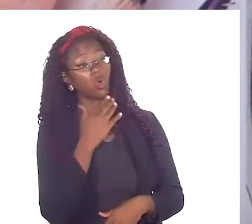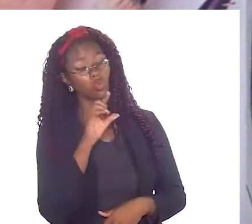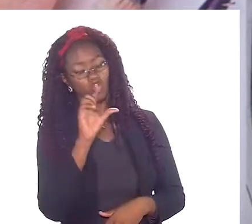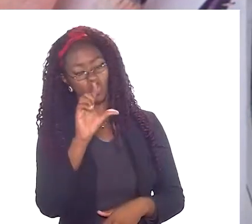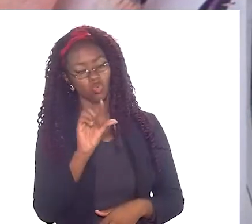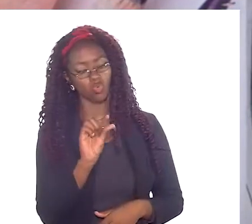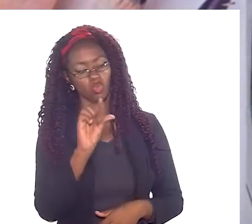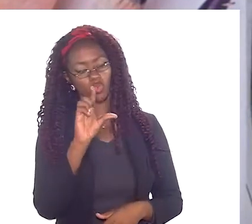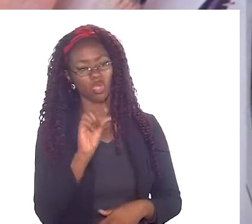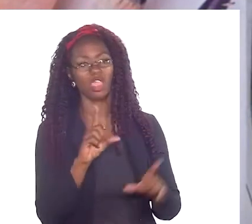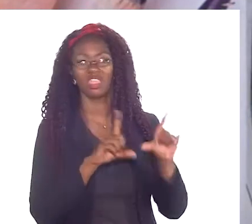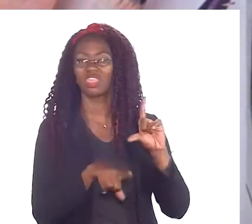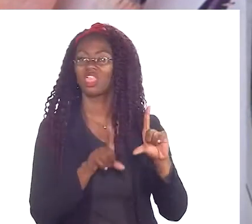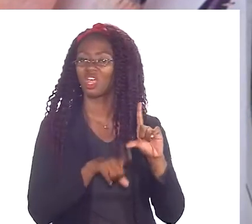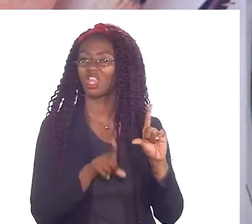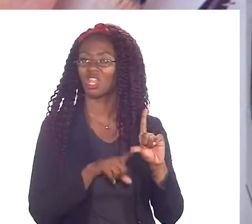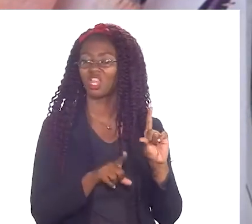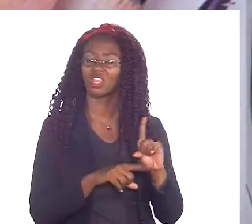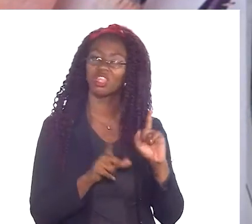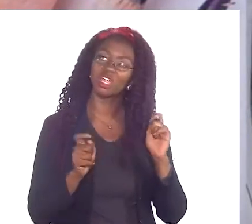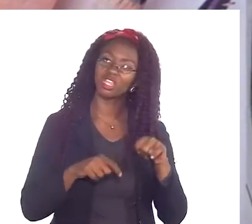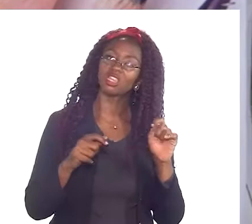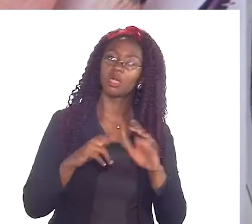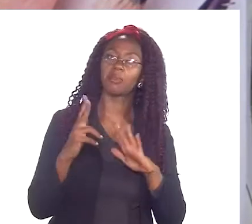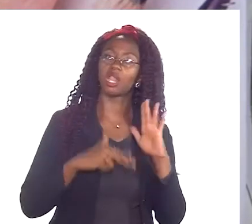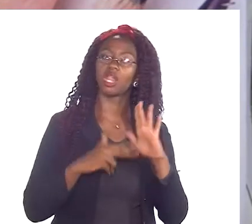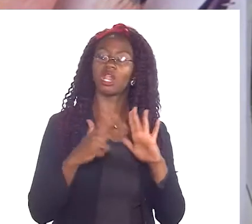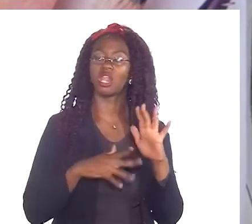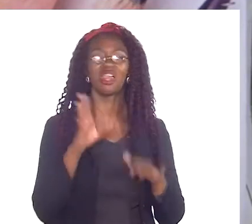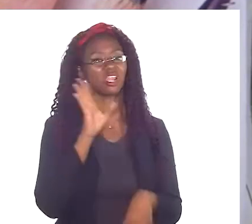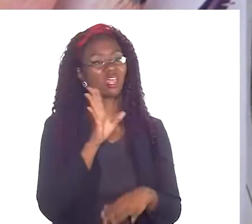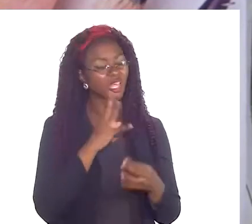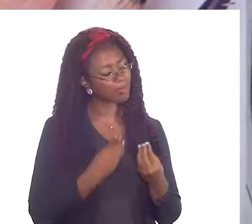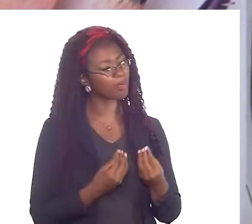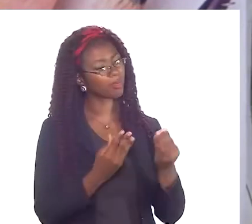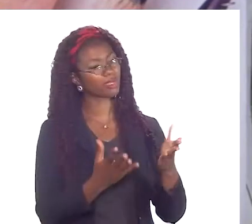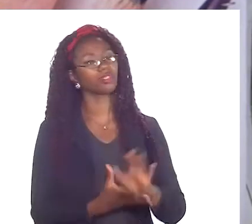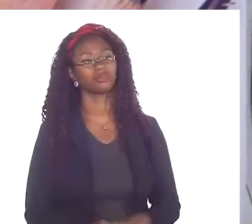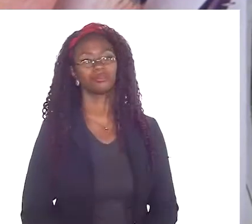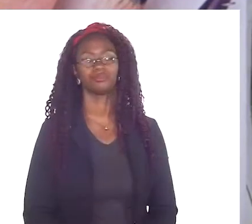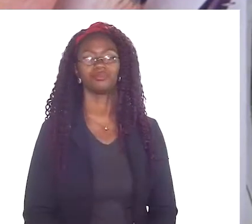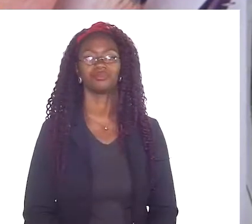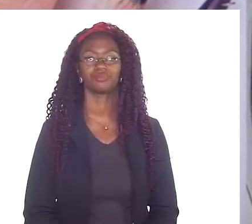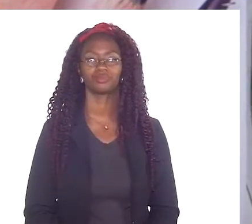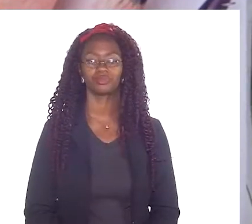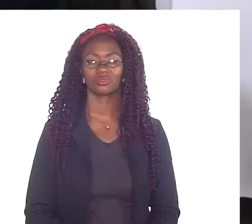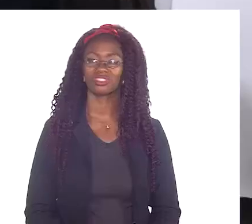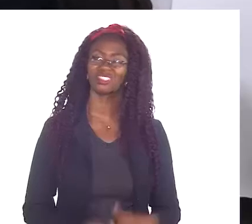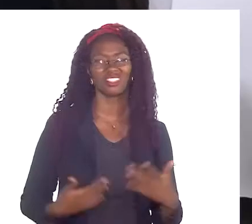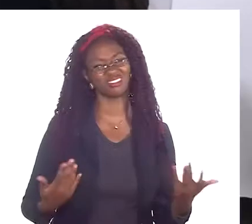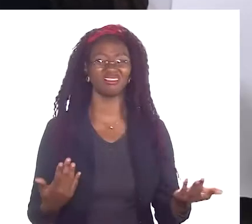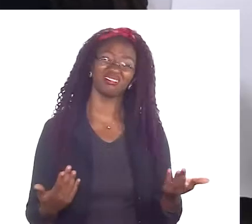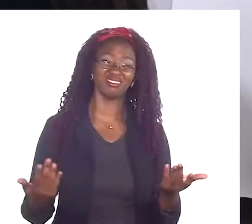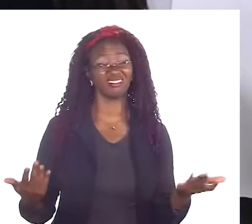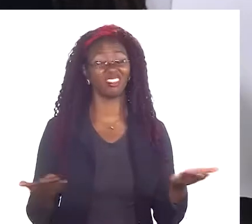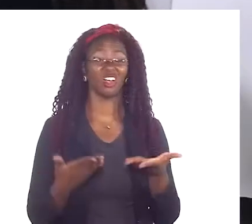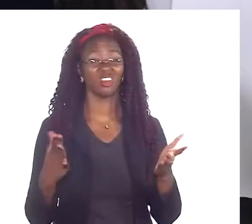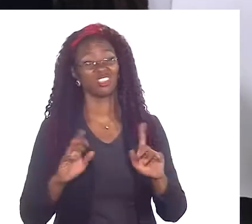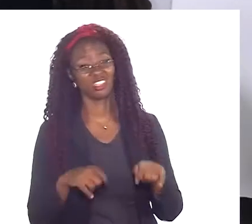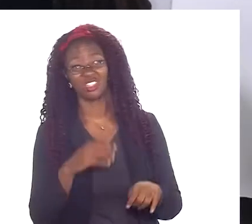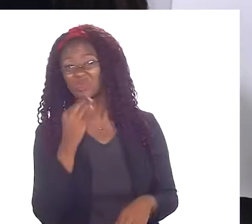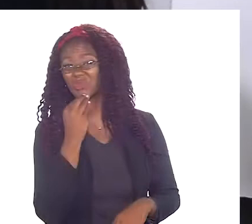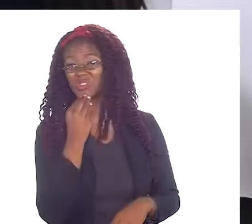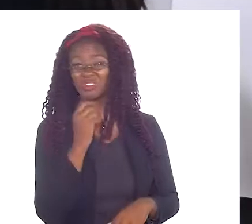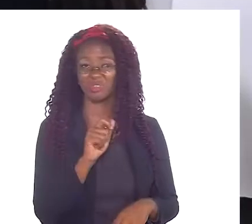que vocês indicariam, assim, tamanho de fonte, que seja bacana para mandar? Apesar que hoje a gente tem